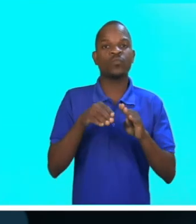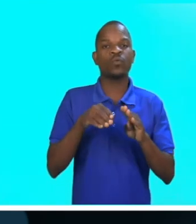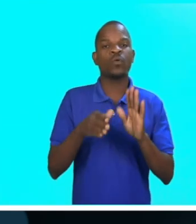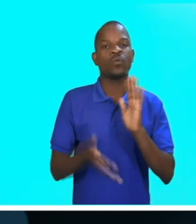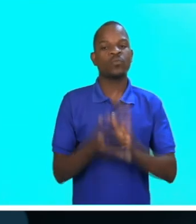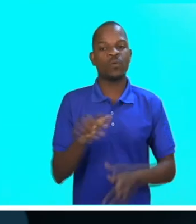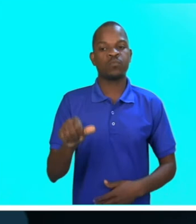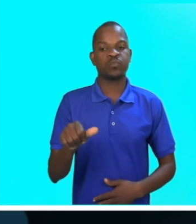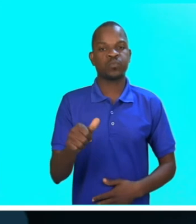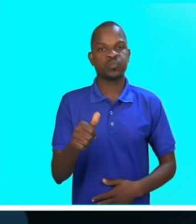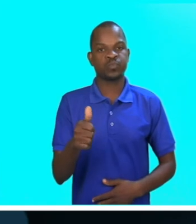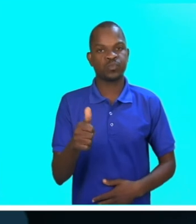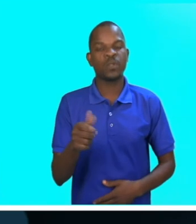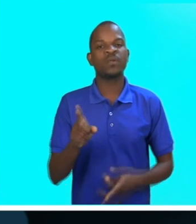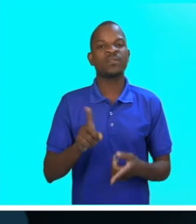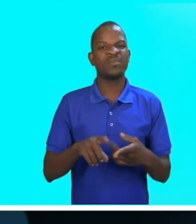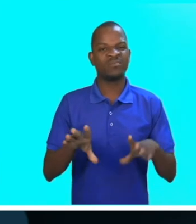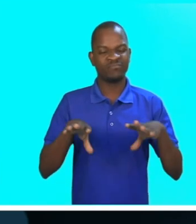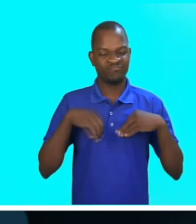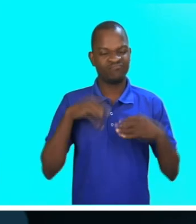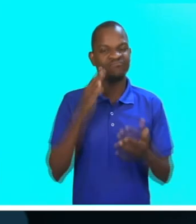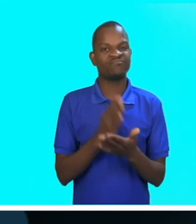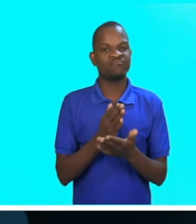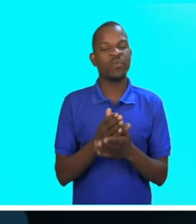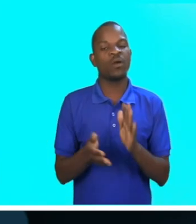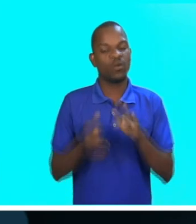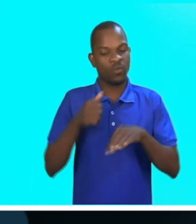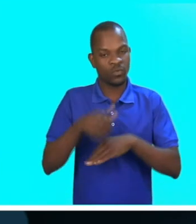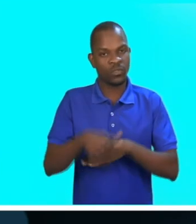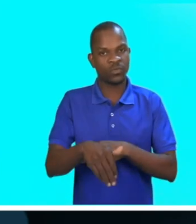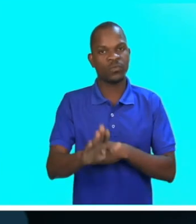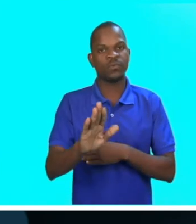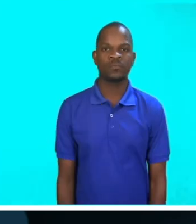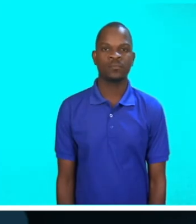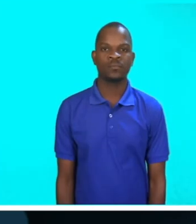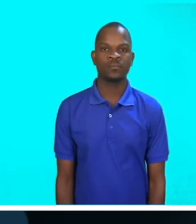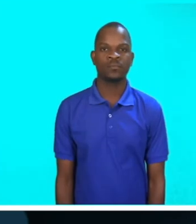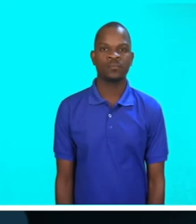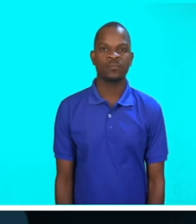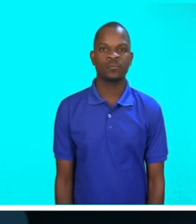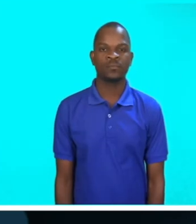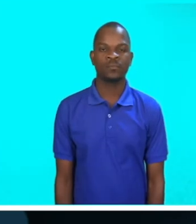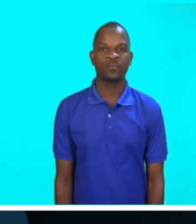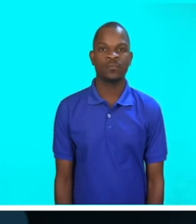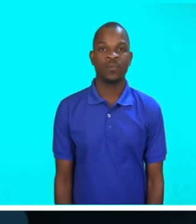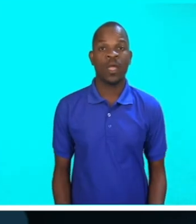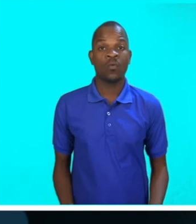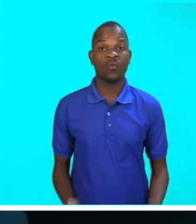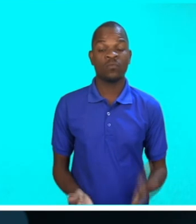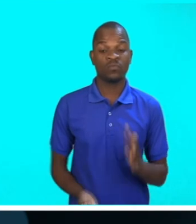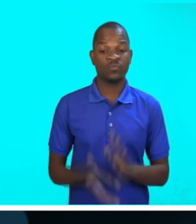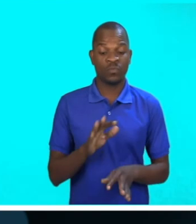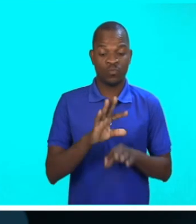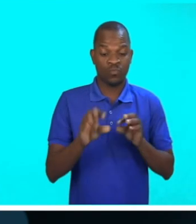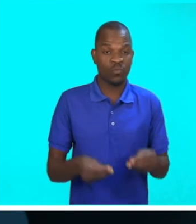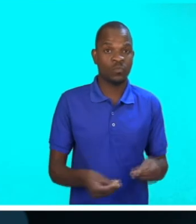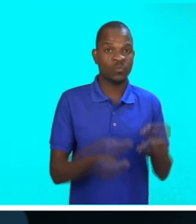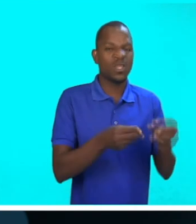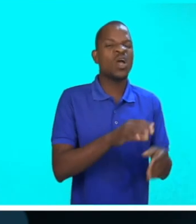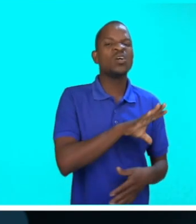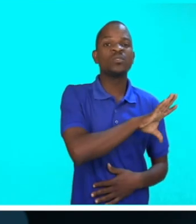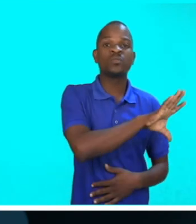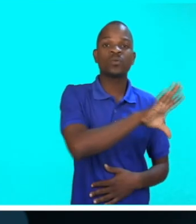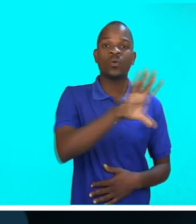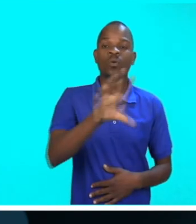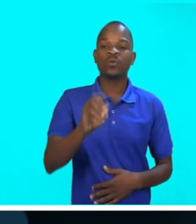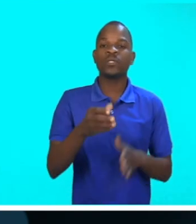acredito que vai continuar a crescer, tendo em conta que estamos a investir para a tal. Vamos planear todos os intervenientes que têm a ver